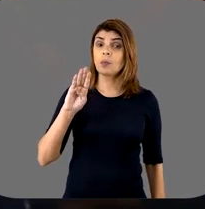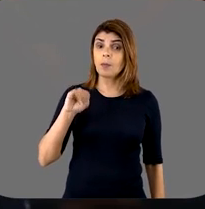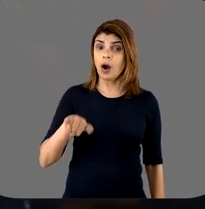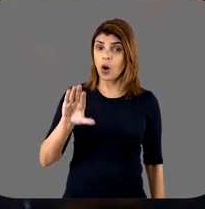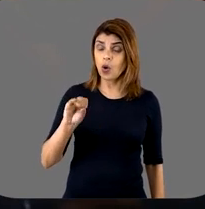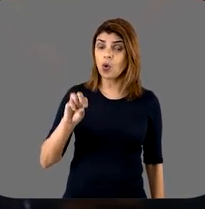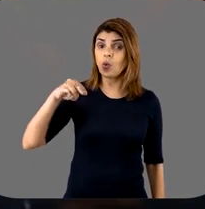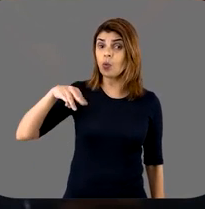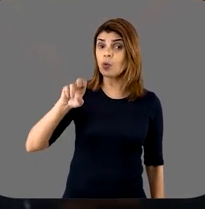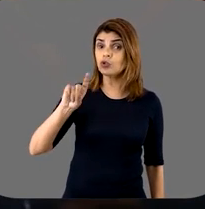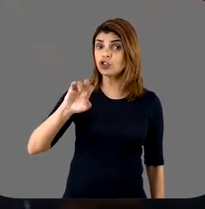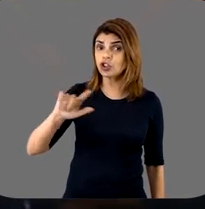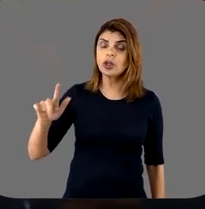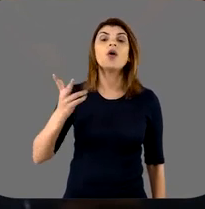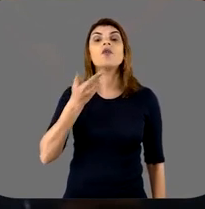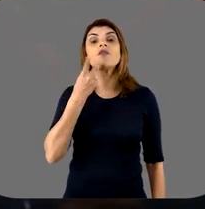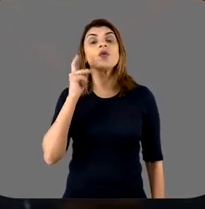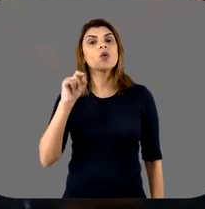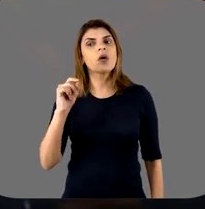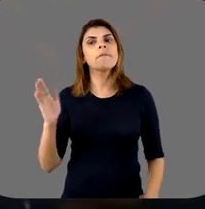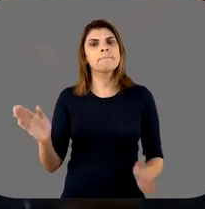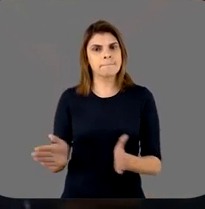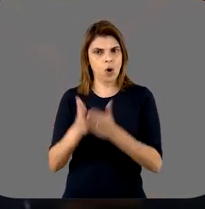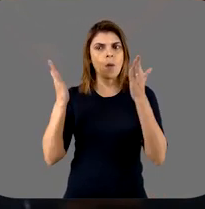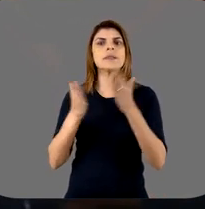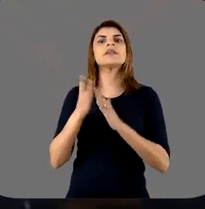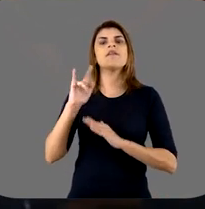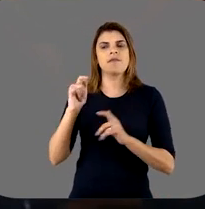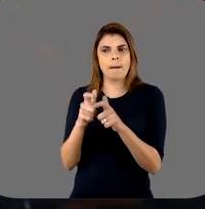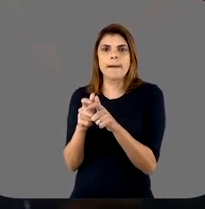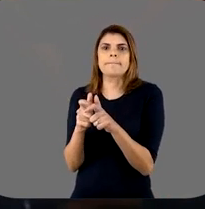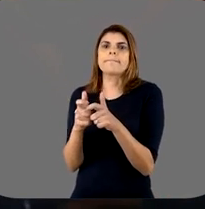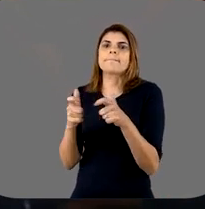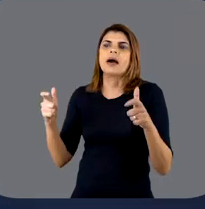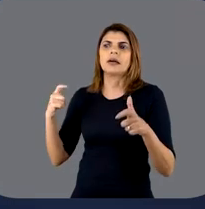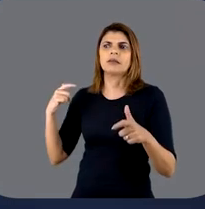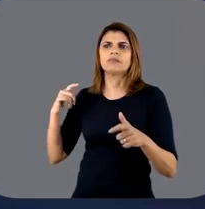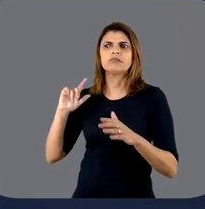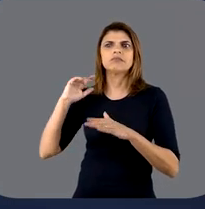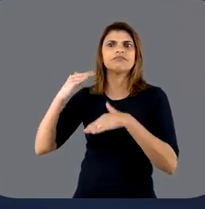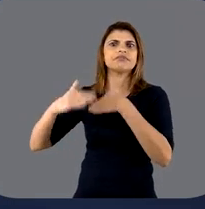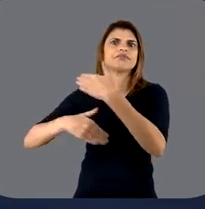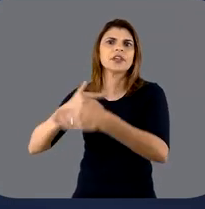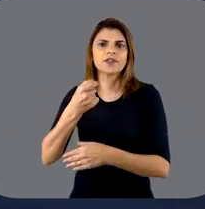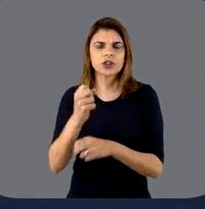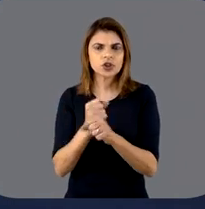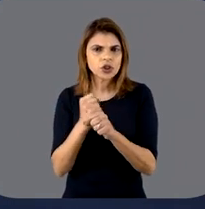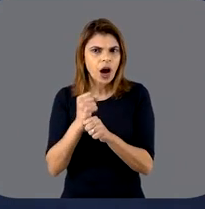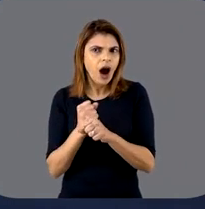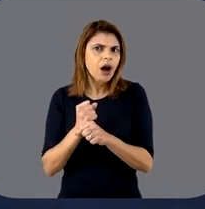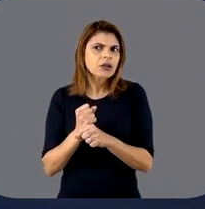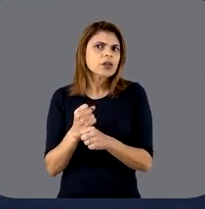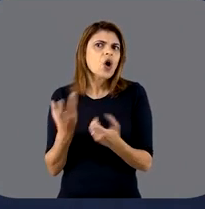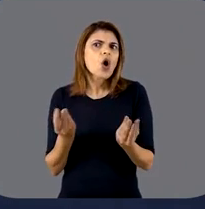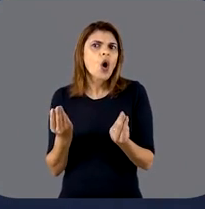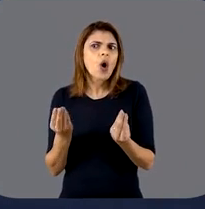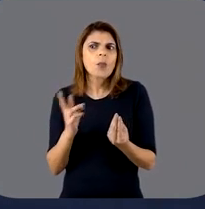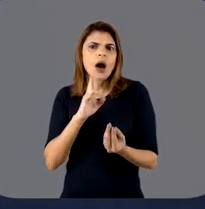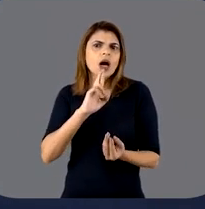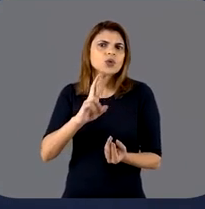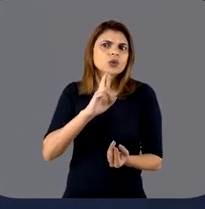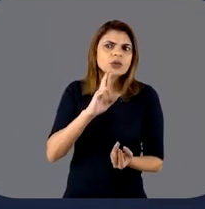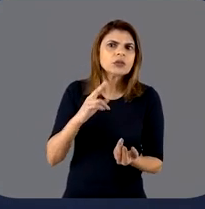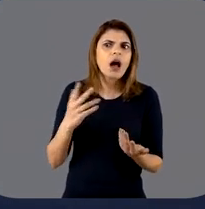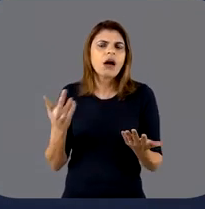a pobreza vai avançar aí pela primeira vez depois de 20 anos, né? Quais são os reflexos disso para a